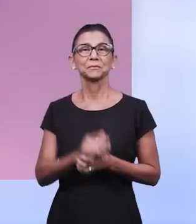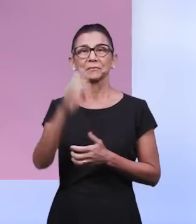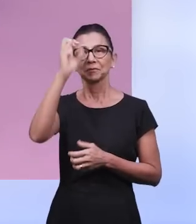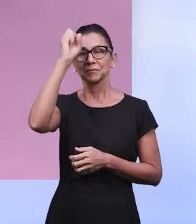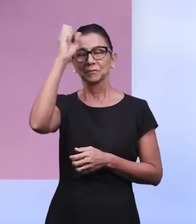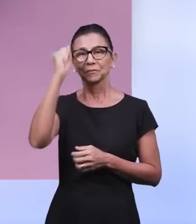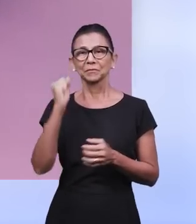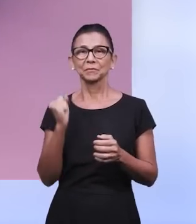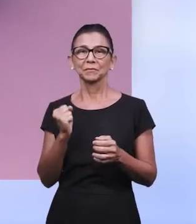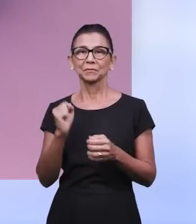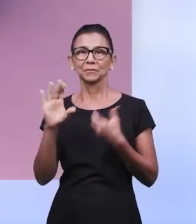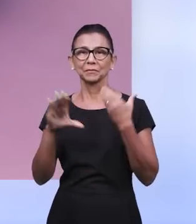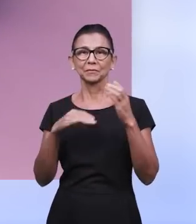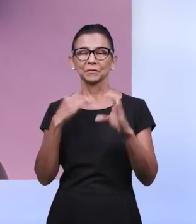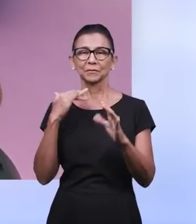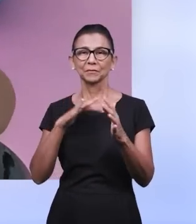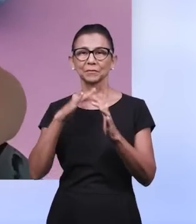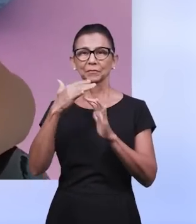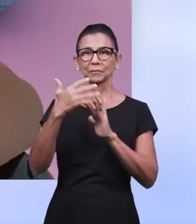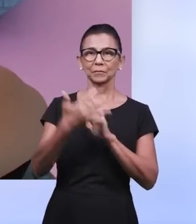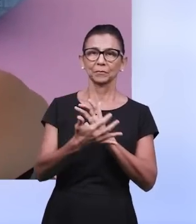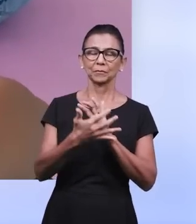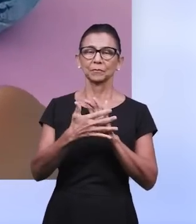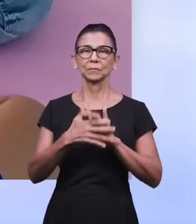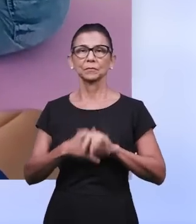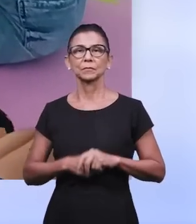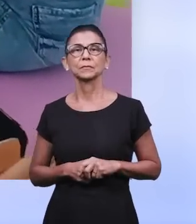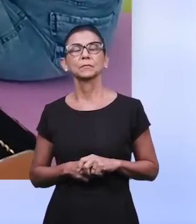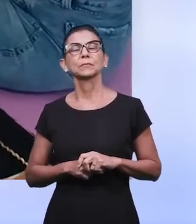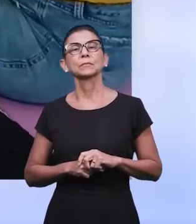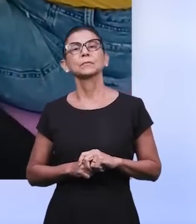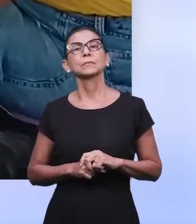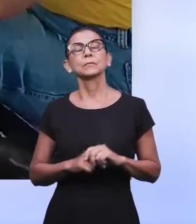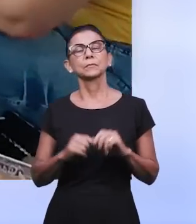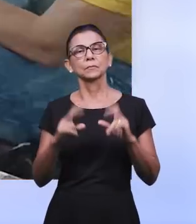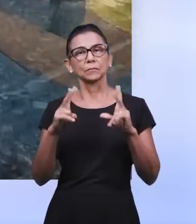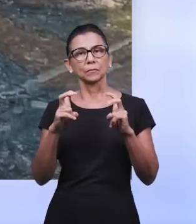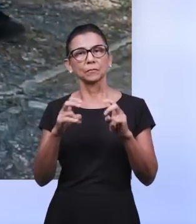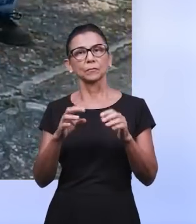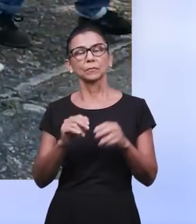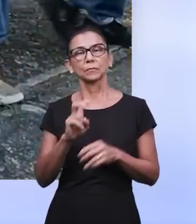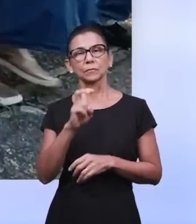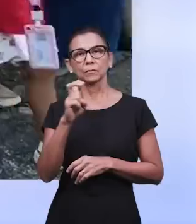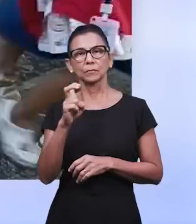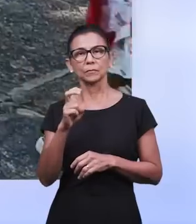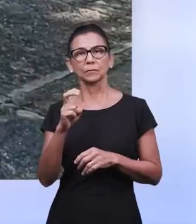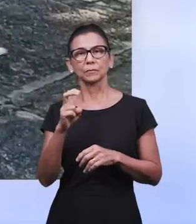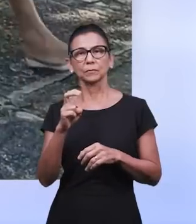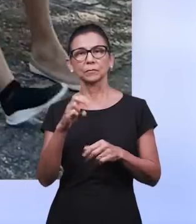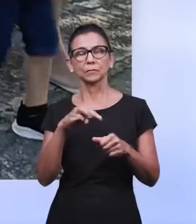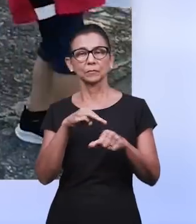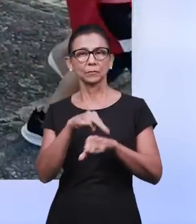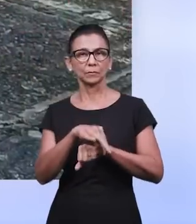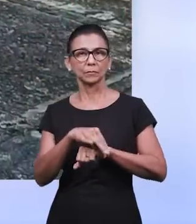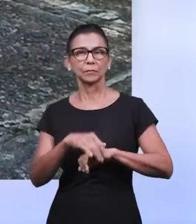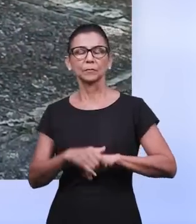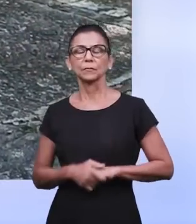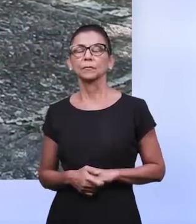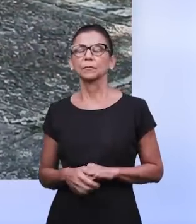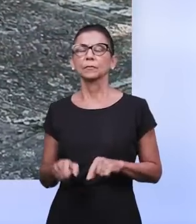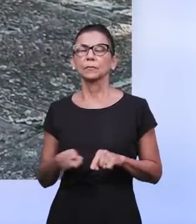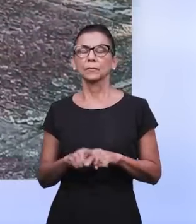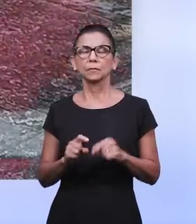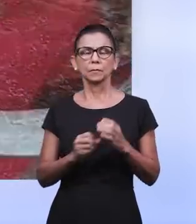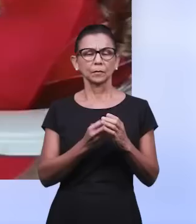aprenderam a cantar em Libras. Entre os assuntos também estavam o dos cinco ministérios. Ainda aconteceram atividades complementares de plantio